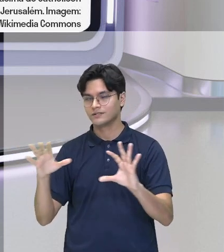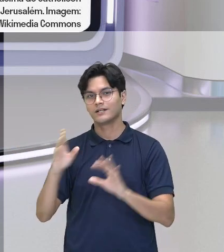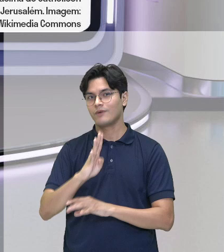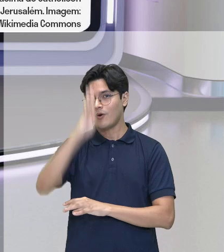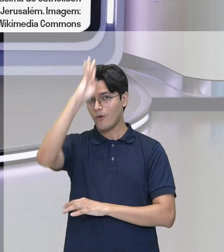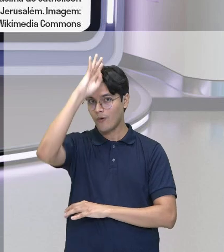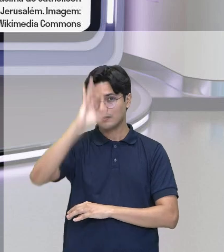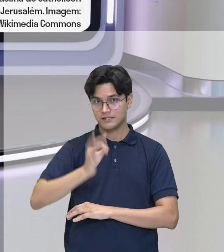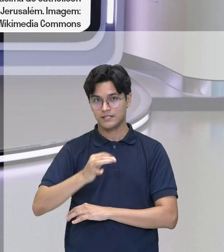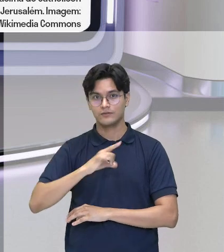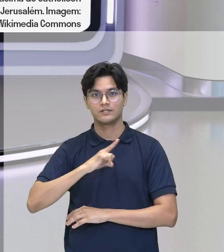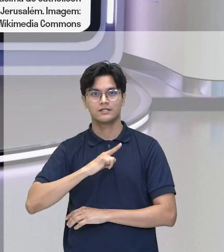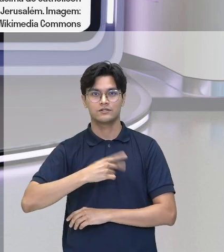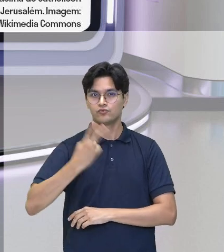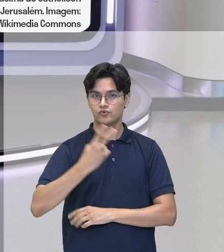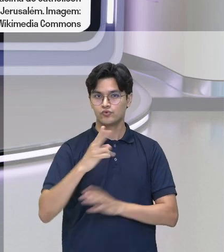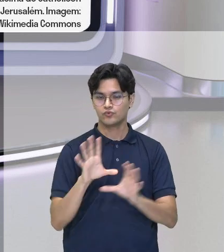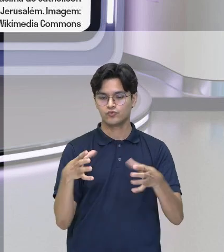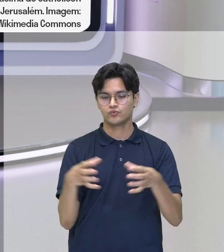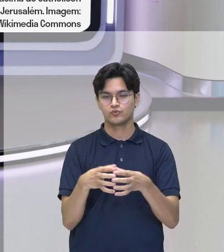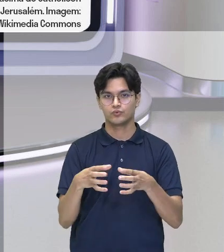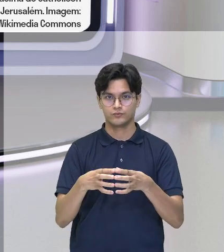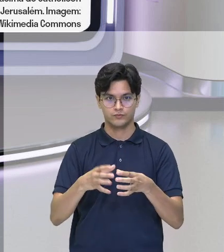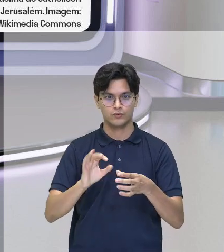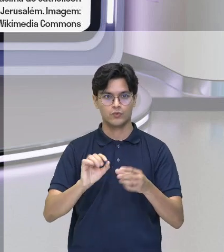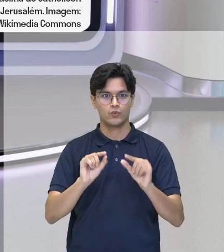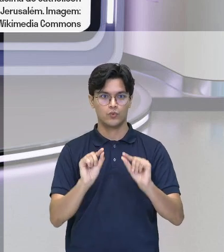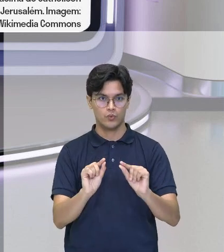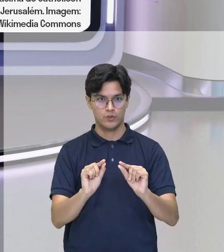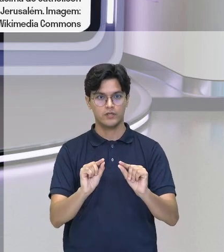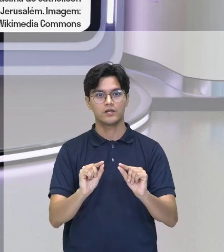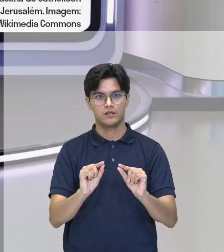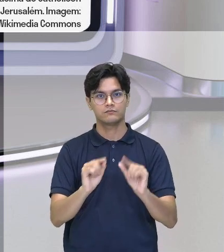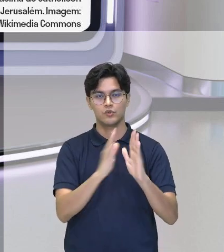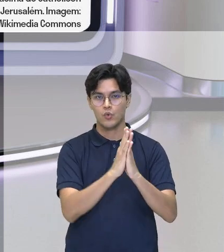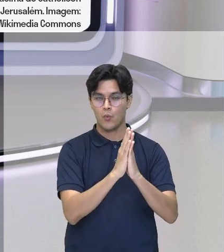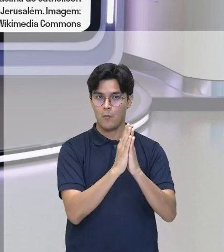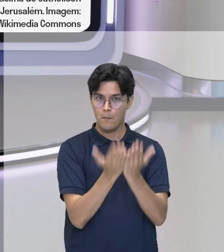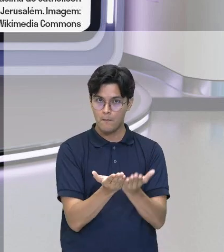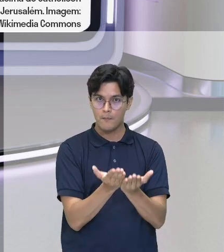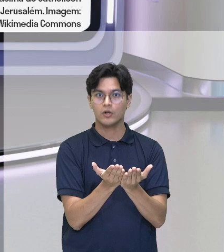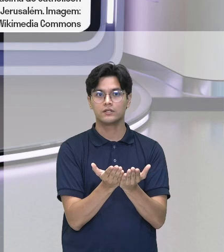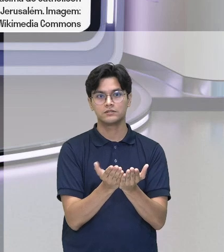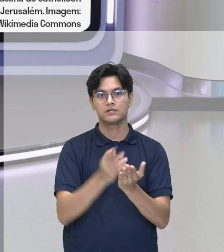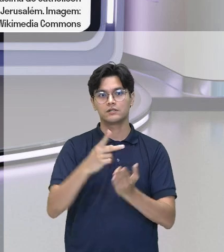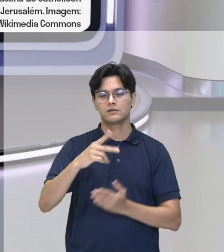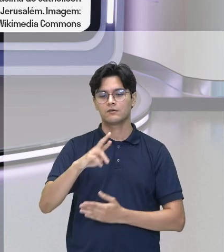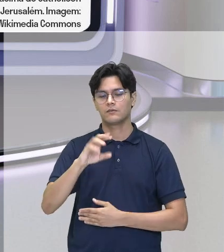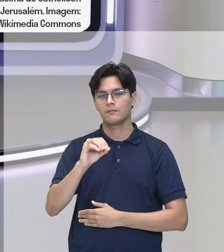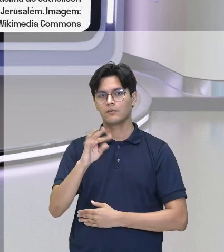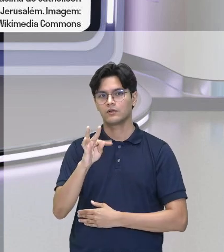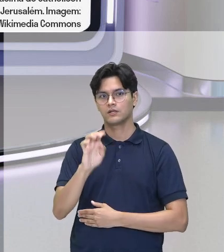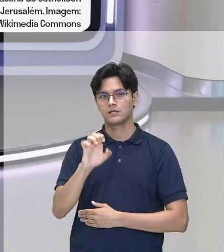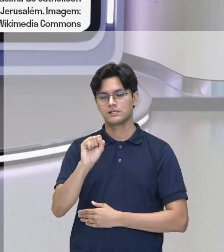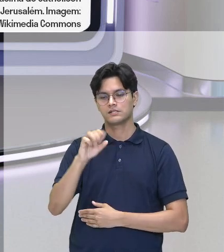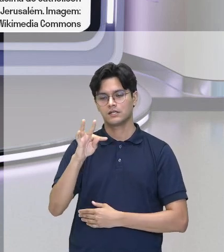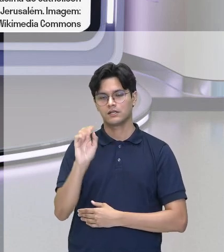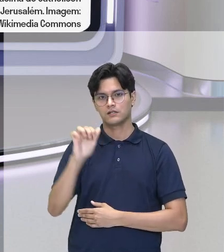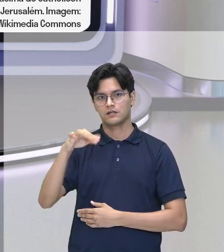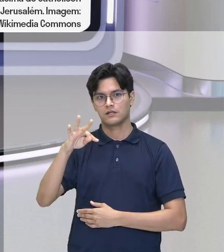grupo, rapidamente, que os protestantes históricos, que são os luteranos, os calvinistas, os anglicanos se enquadram nisso,